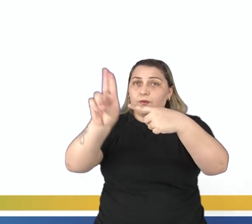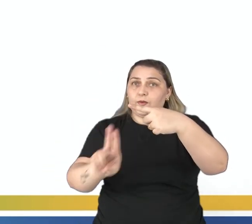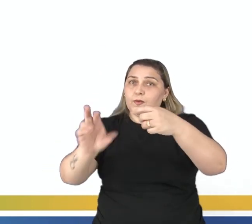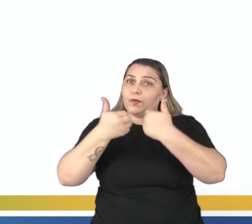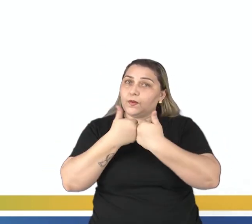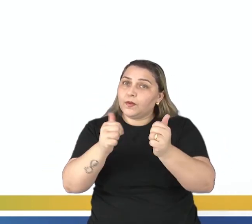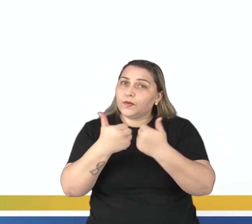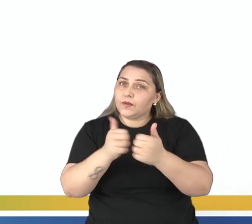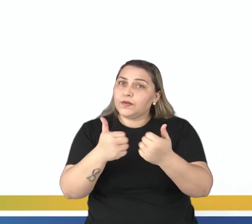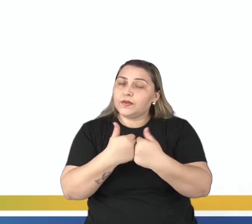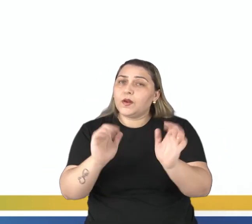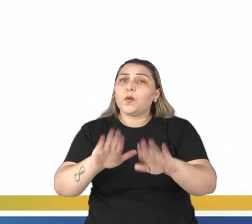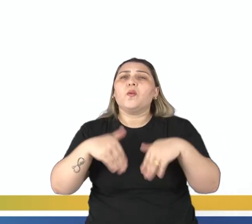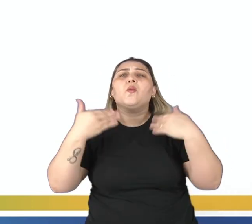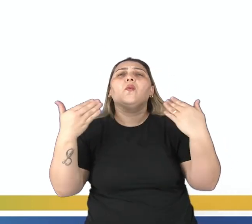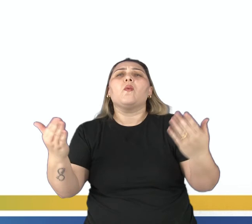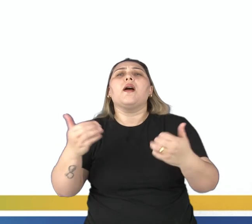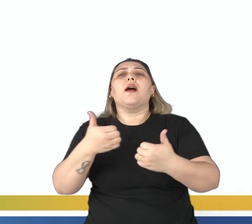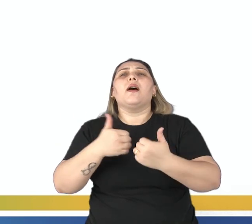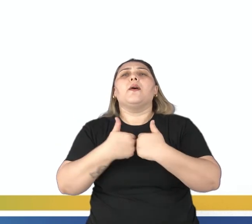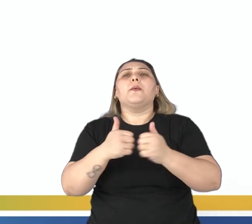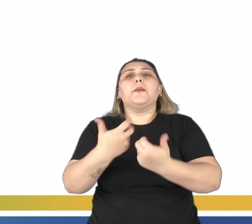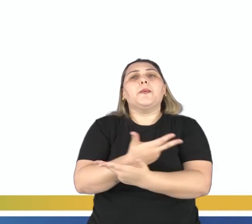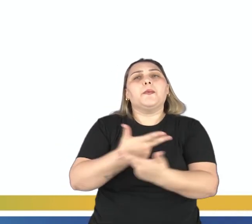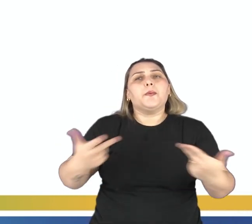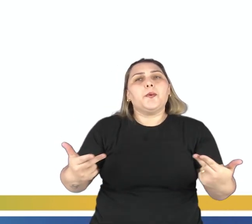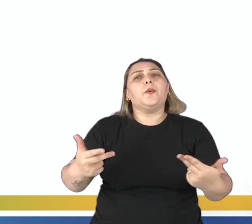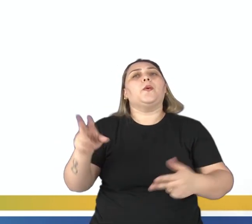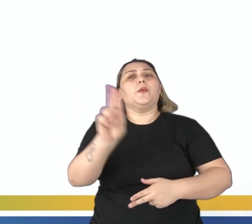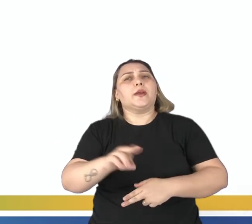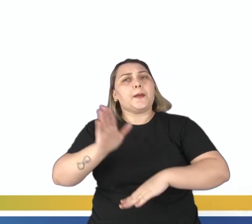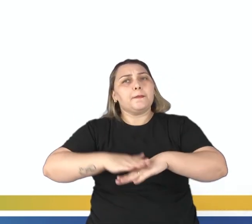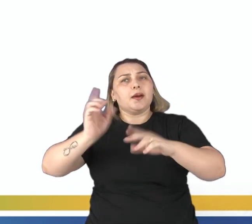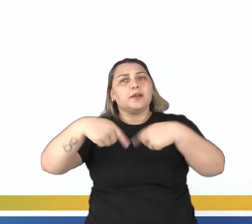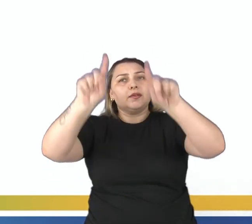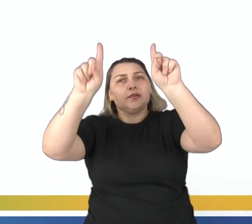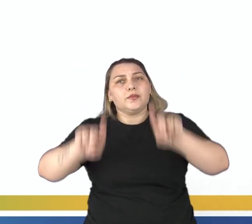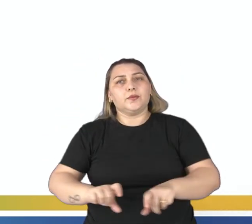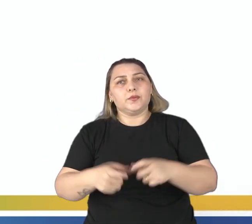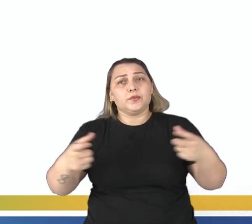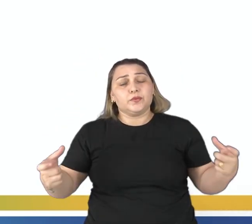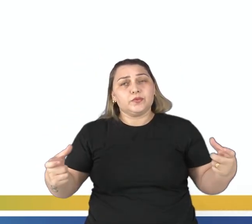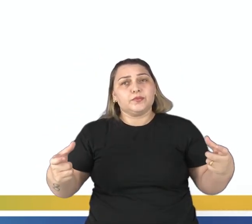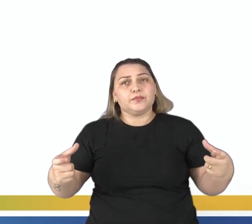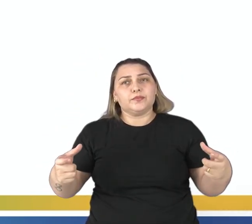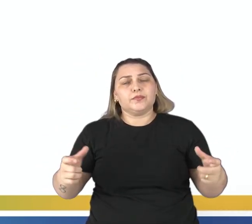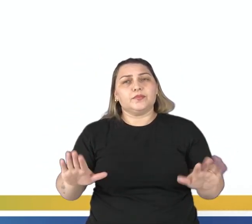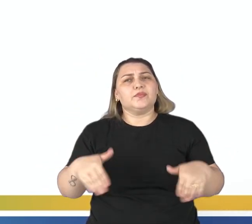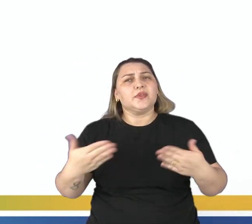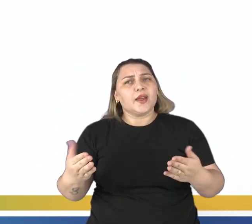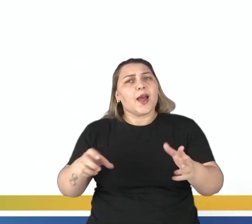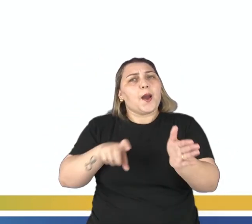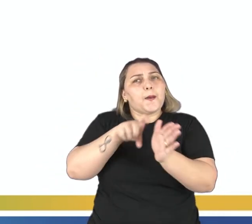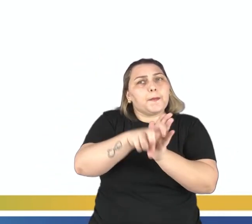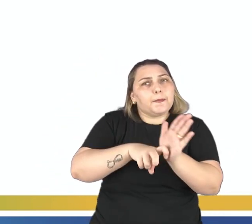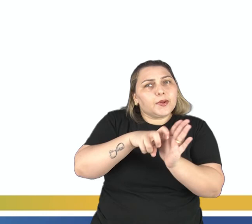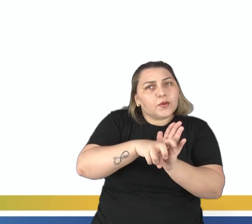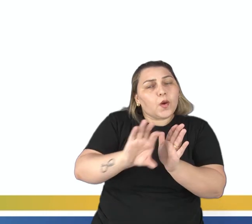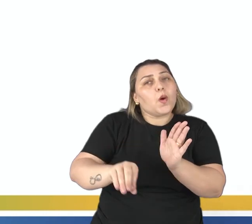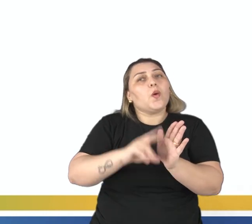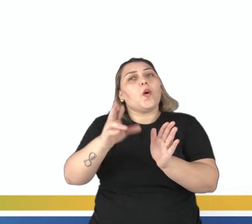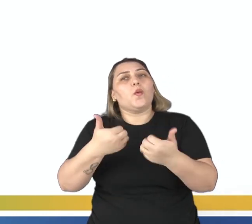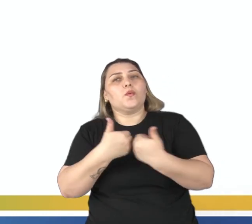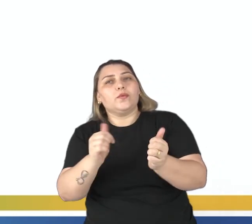usa ônibus. Qual o tipo de transporte usado pelo maior número de funcionários? E aí, será o metrô